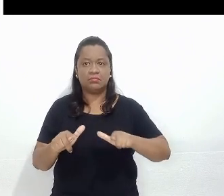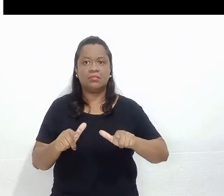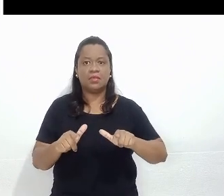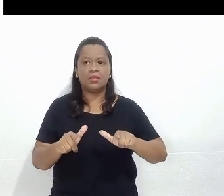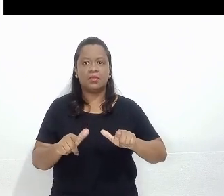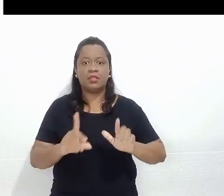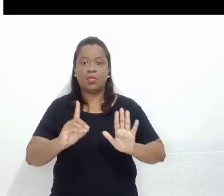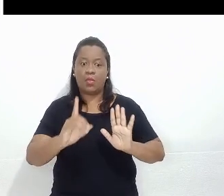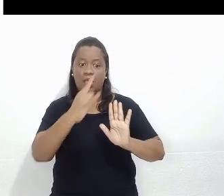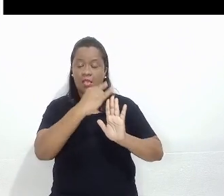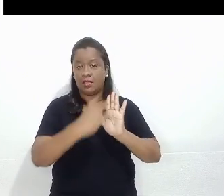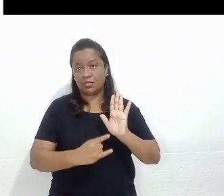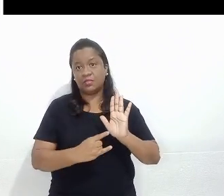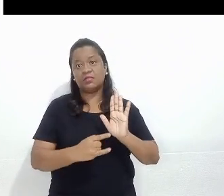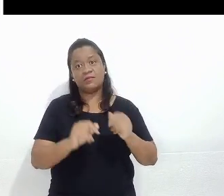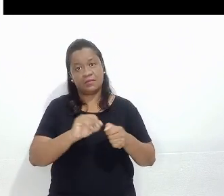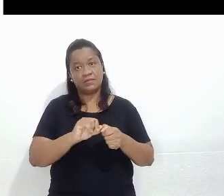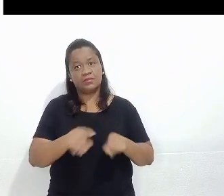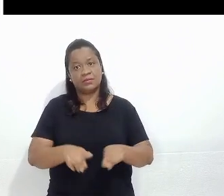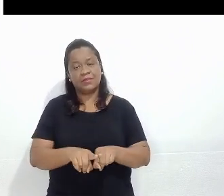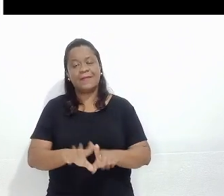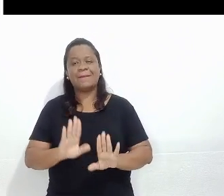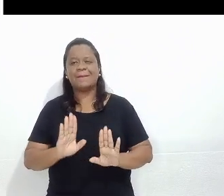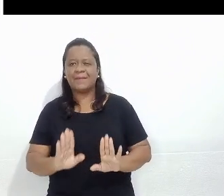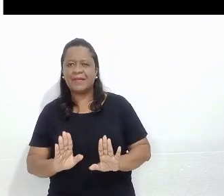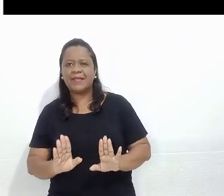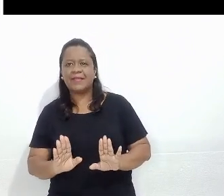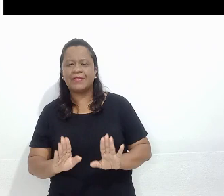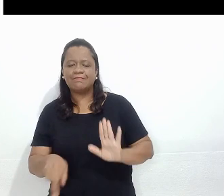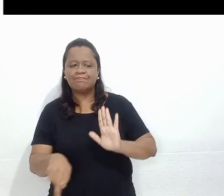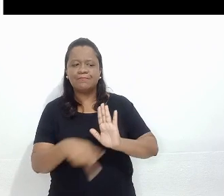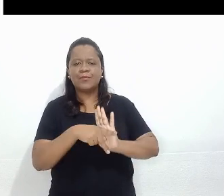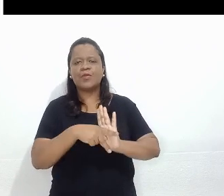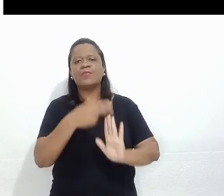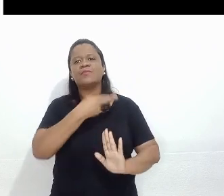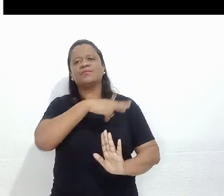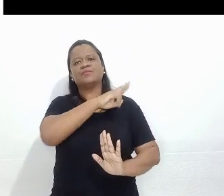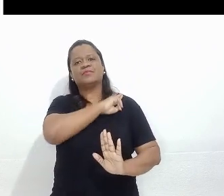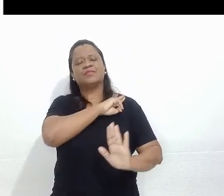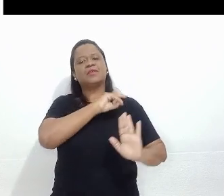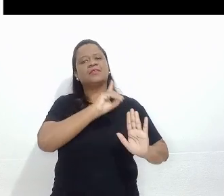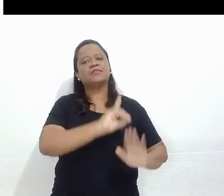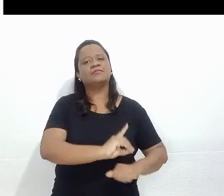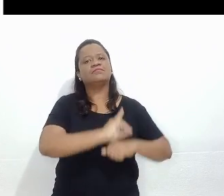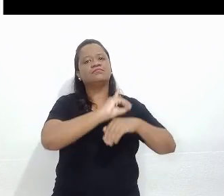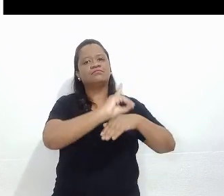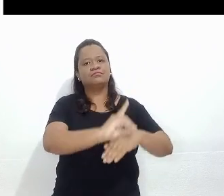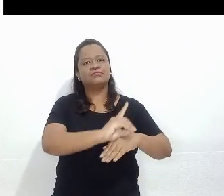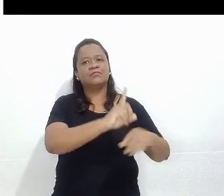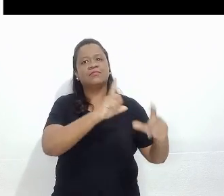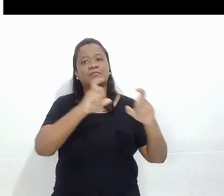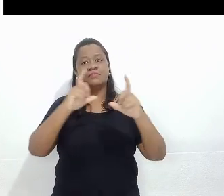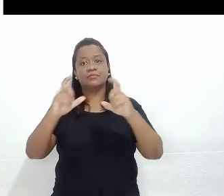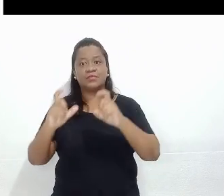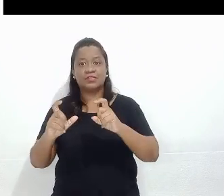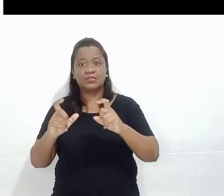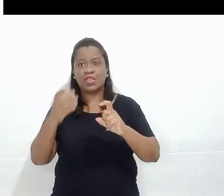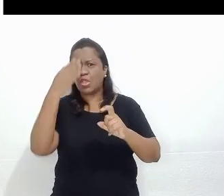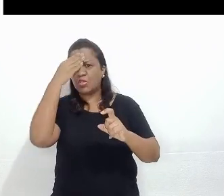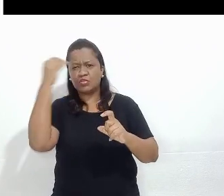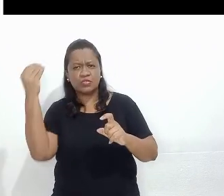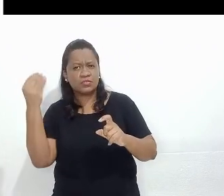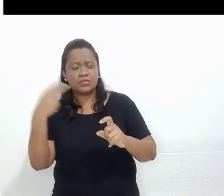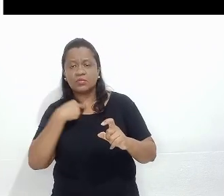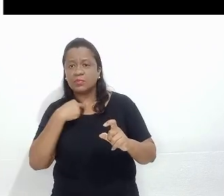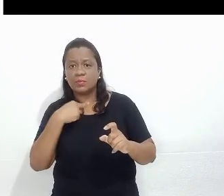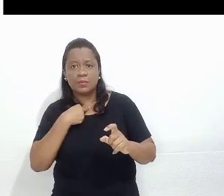dele, já vai fazendo também. Mas é a atribuição do diretor de fotografia dar conta disso direitinho para não esquecer também de fazer